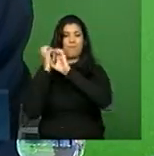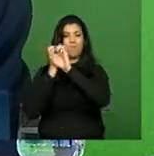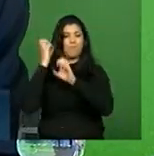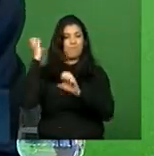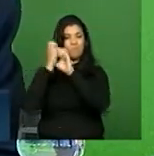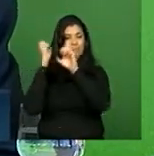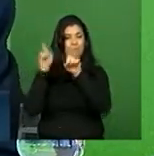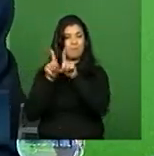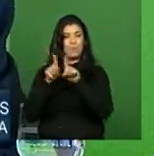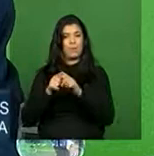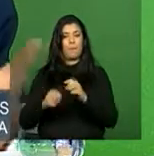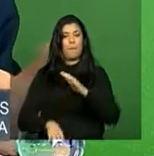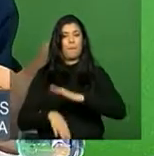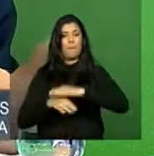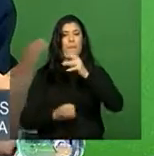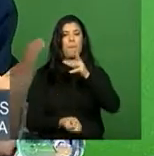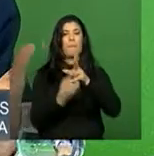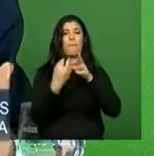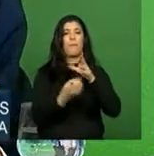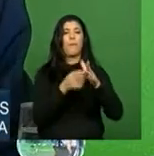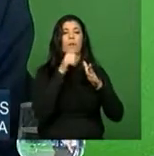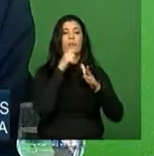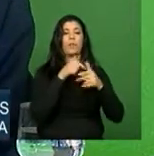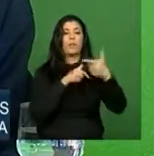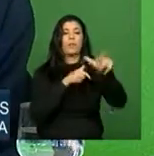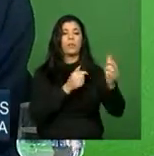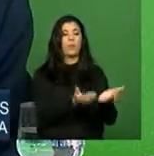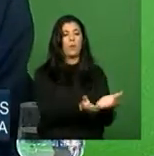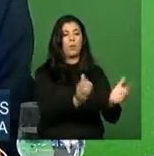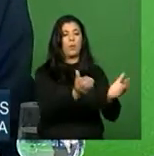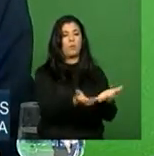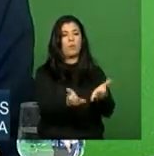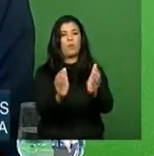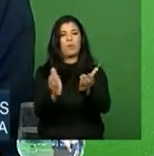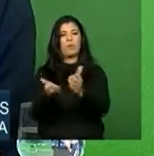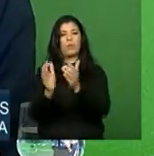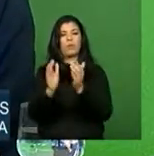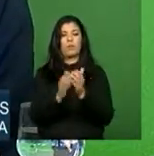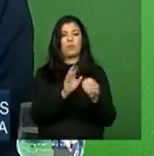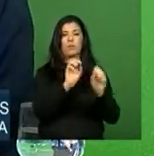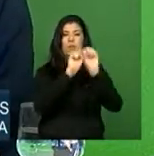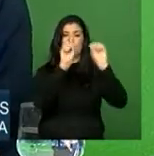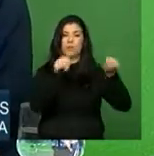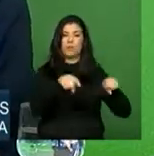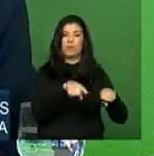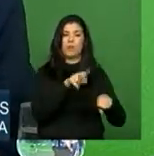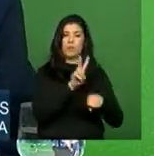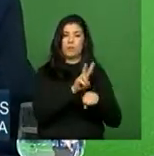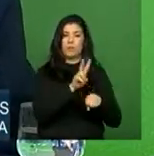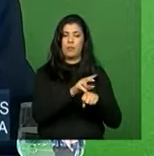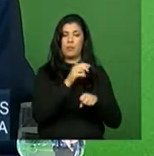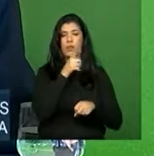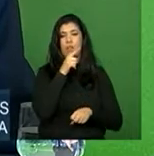de produção de água de outros sistemas aliás utilizando uma tecnologia